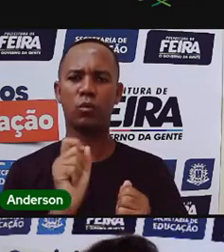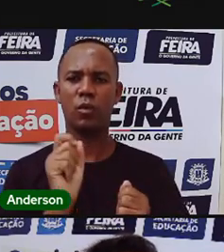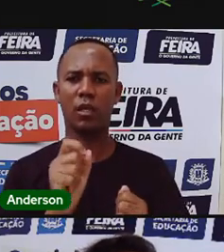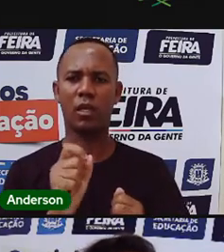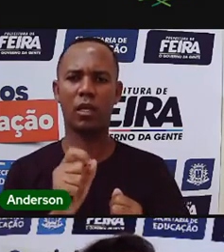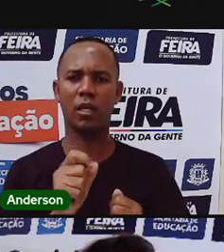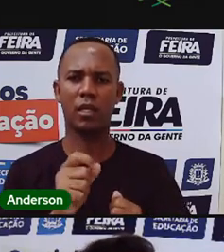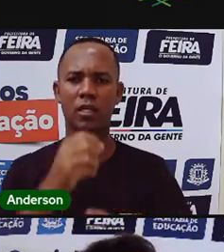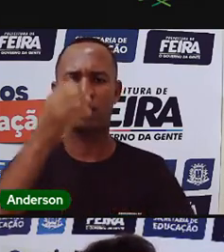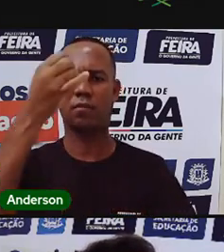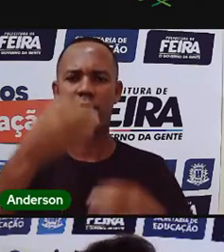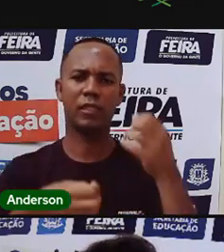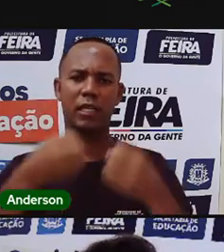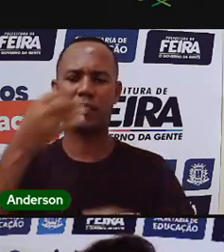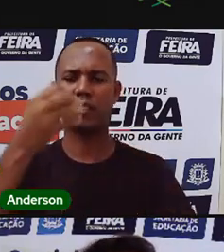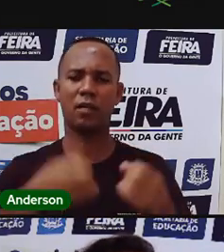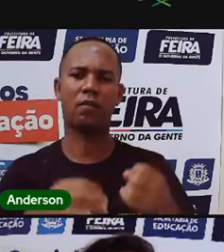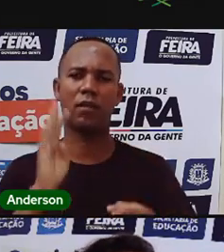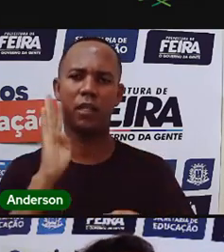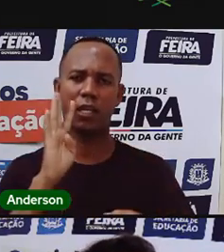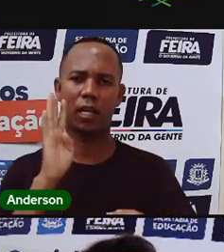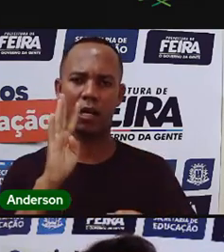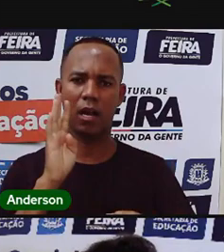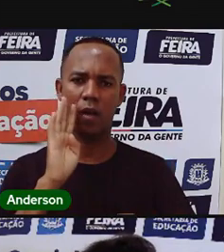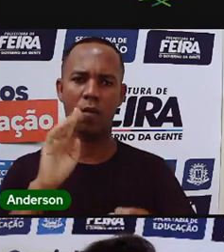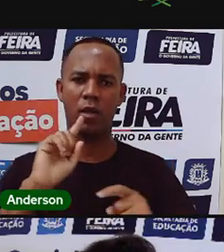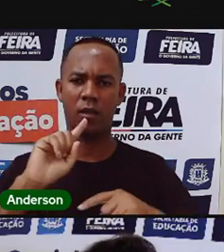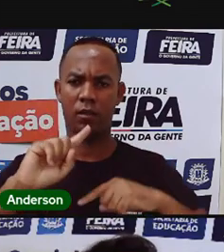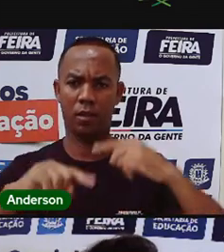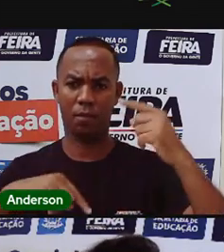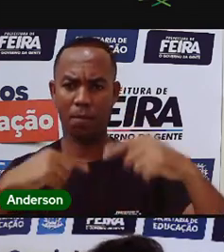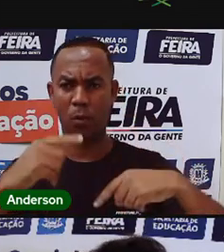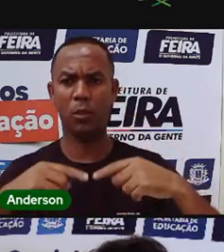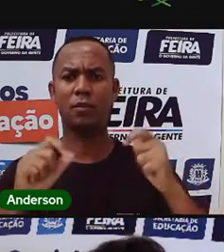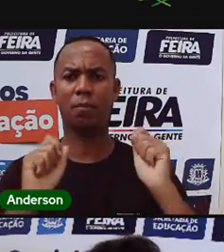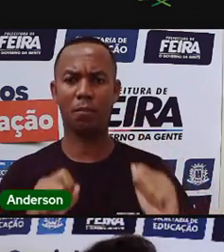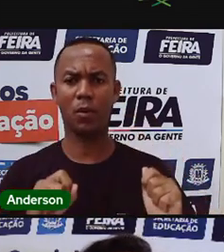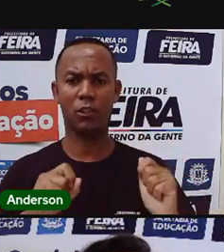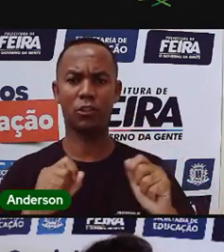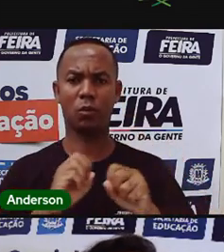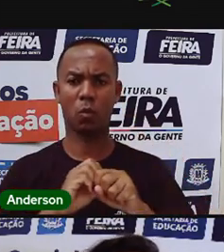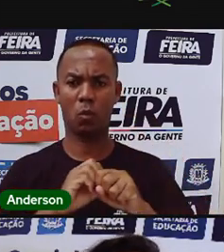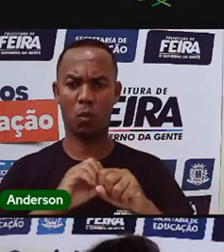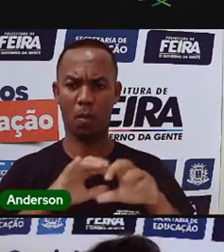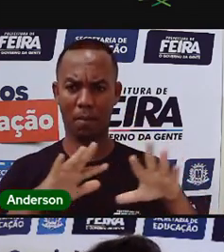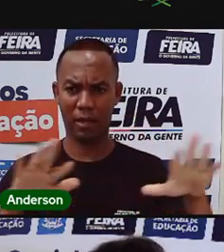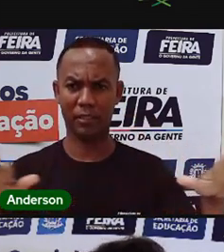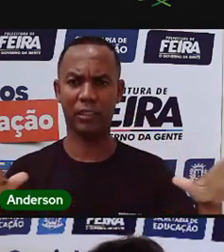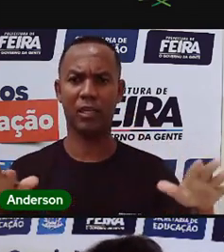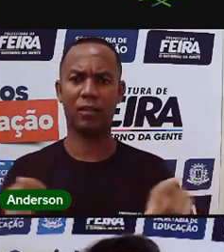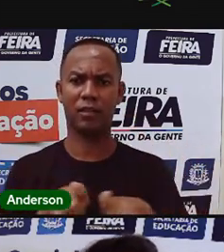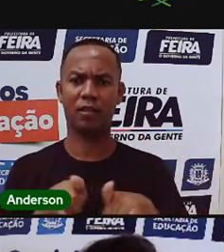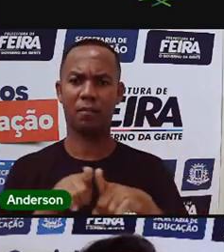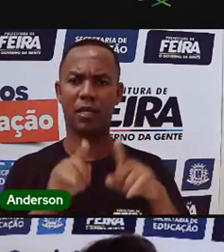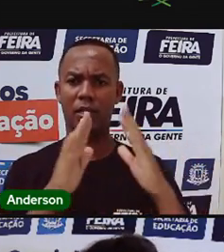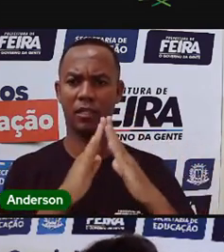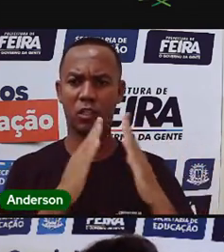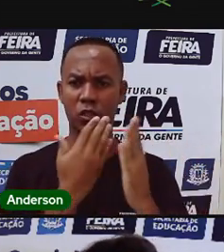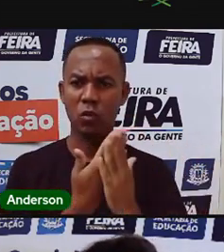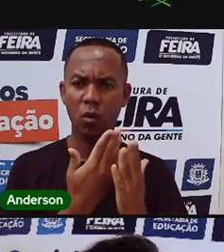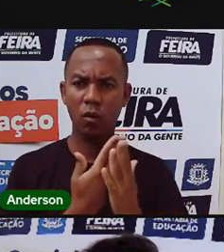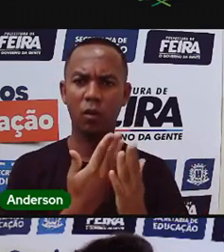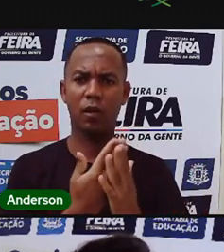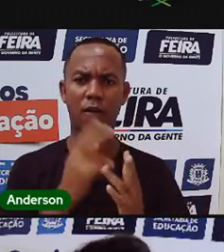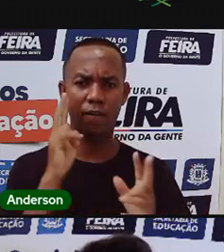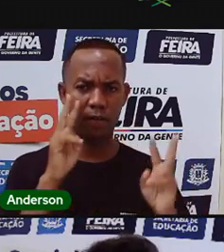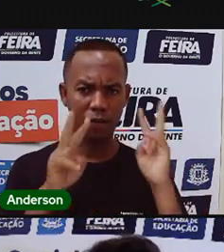dela, né? Então, foi muito bacana. Depois, a gente pode estar compartilhando os slides com vocês, com as escolas, para que todo mundo possa